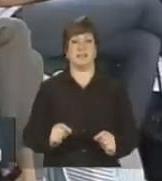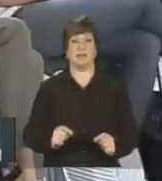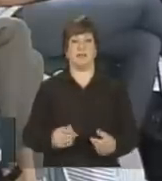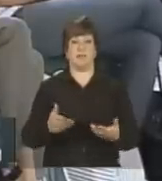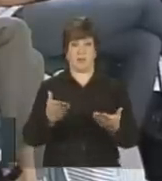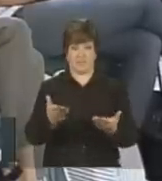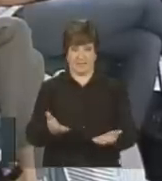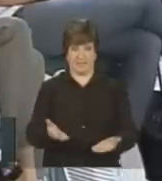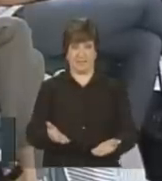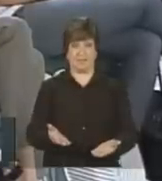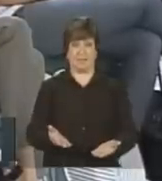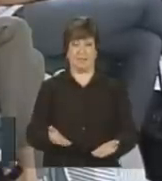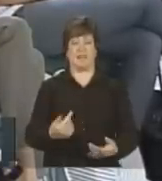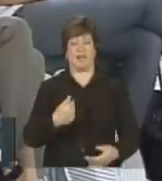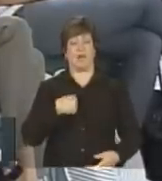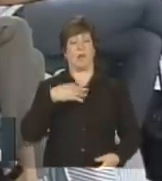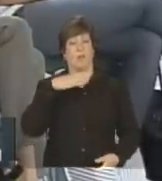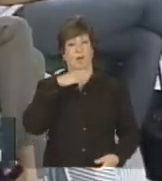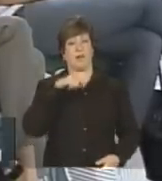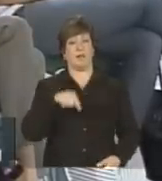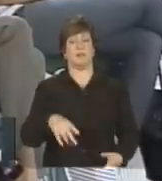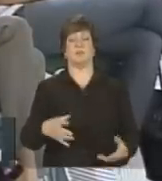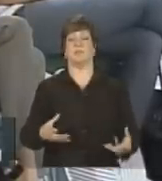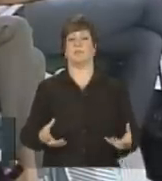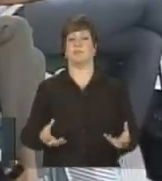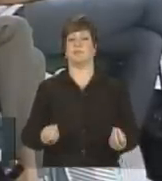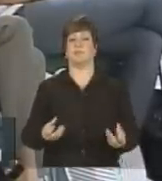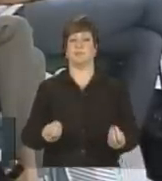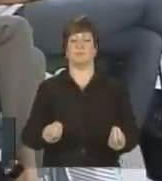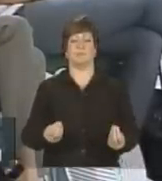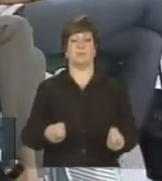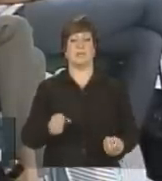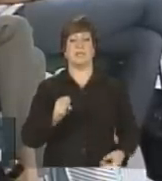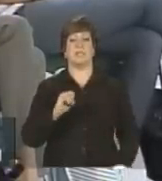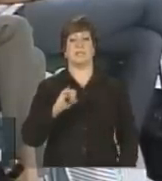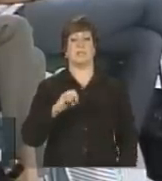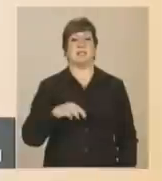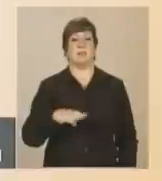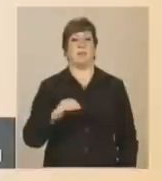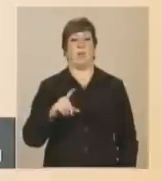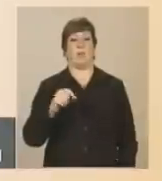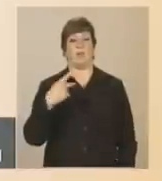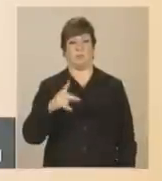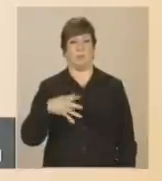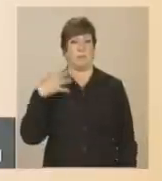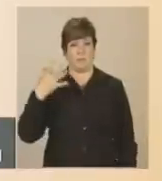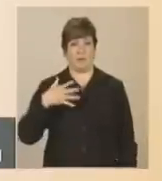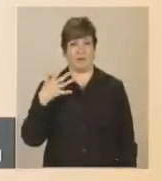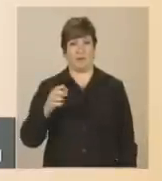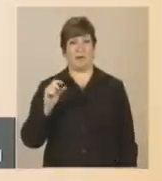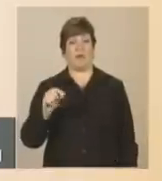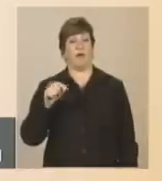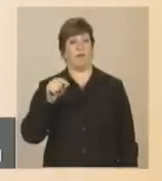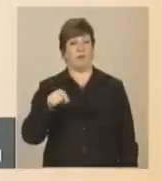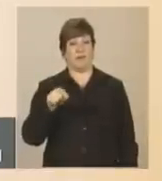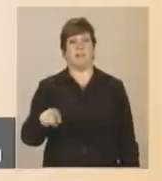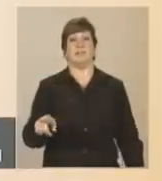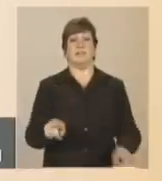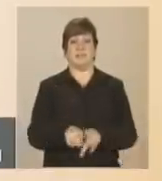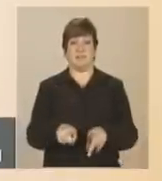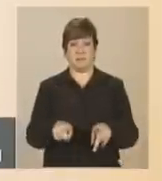você, e eu acho isso muito simbólico na sua fala, você